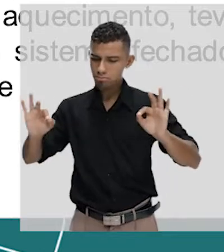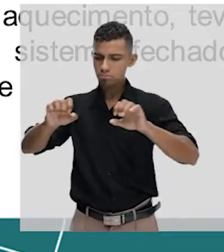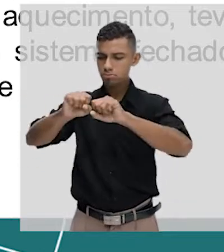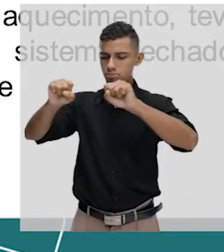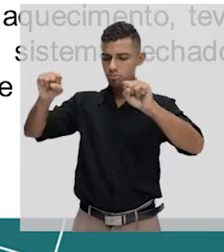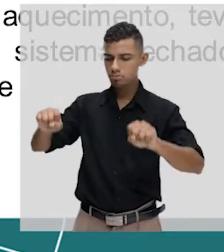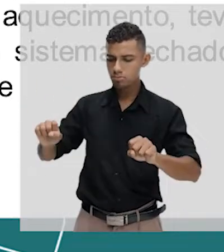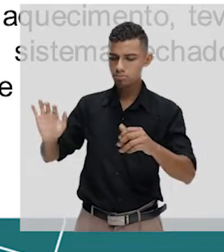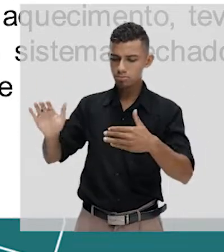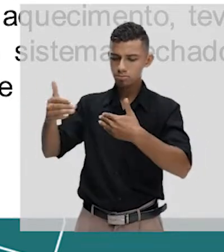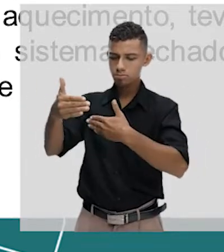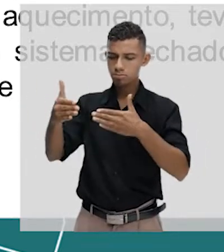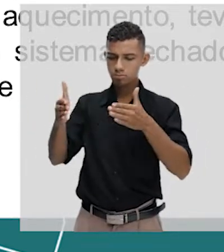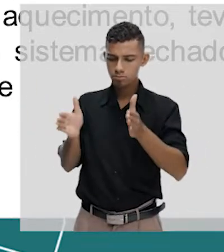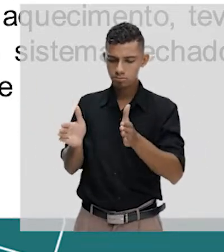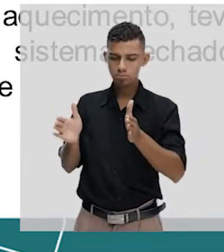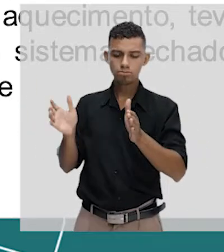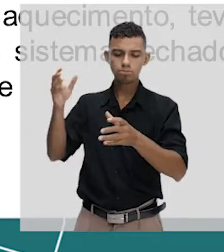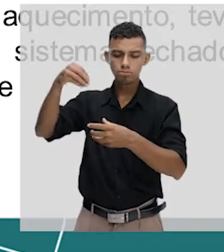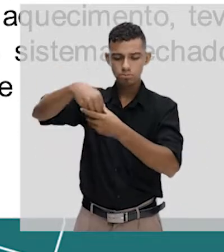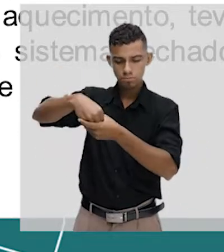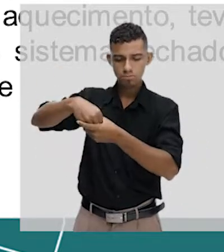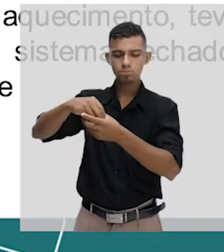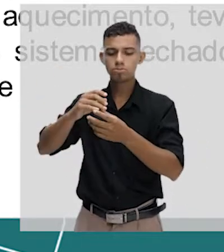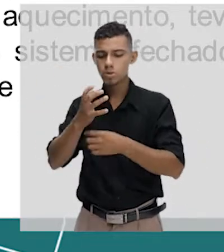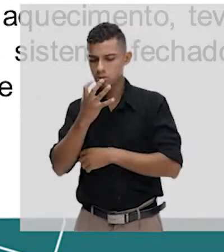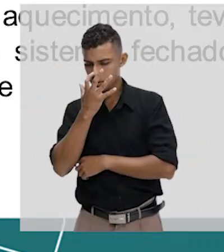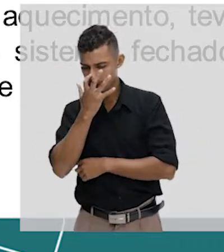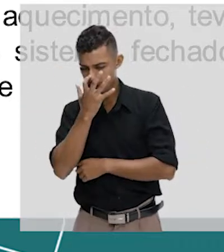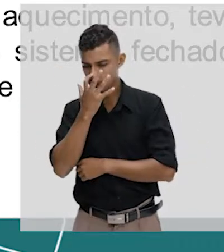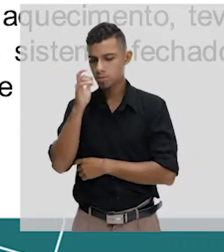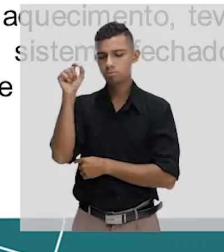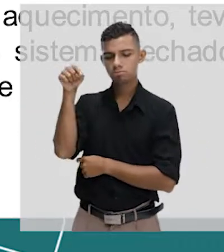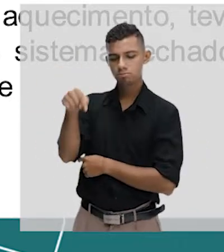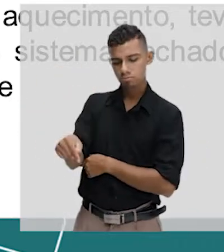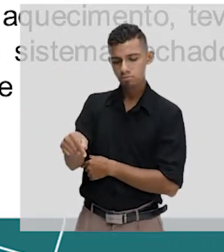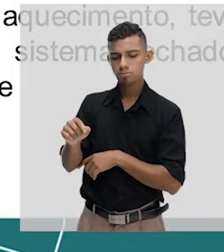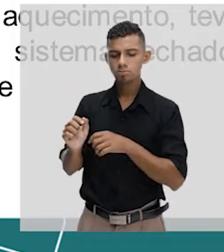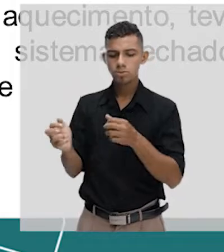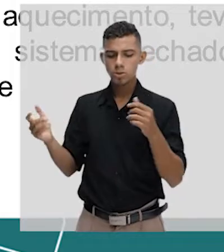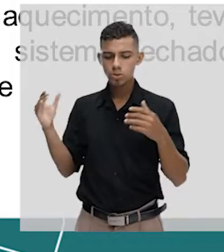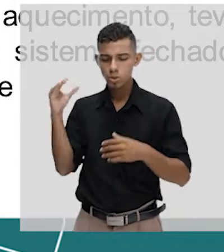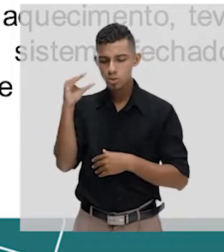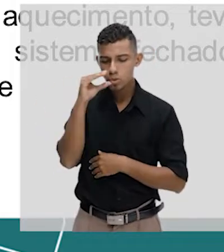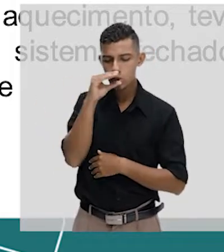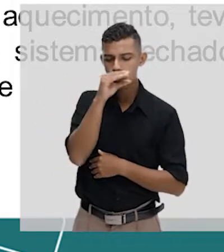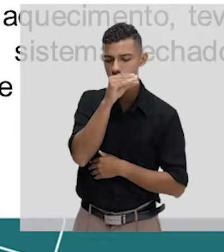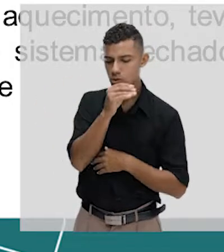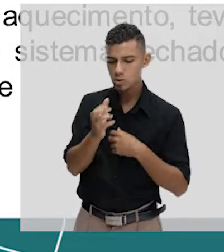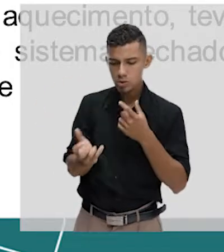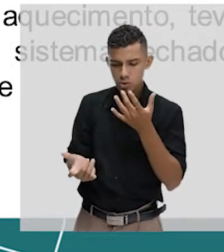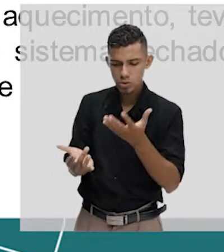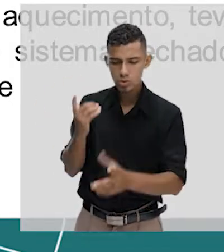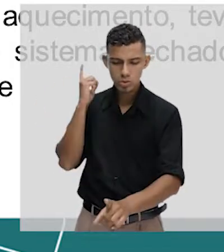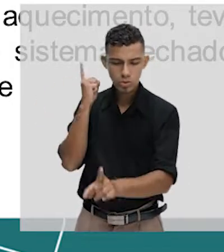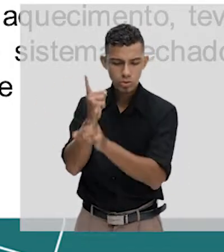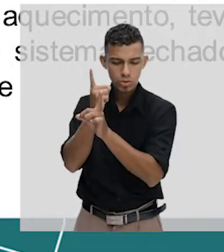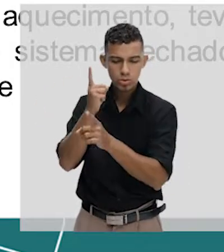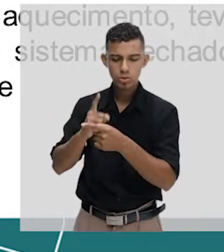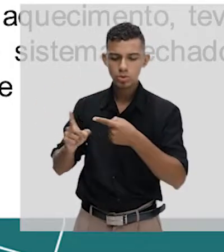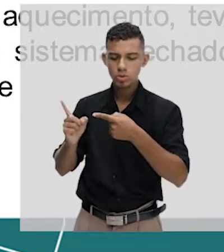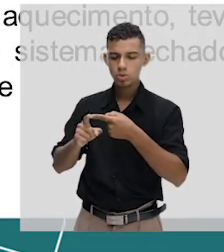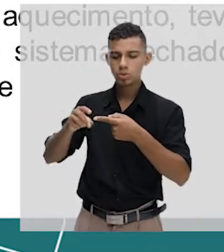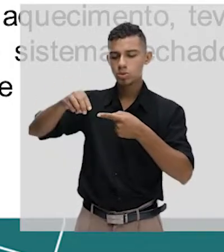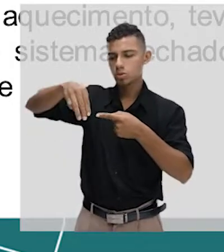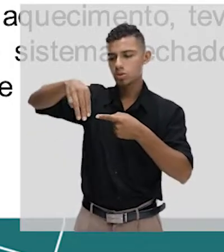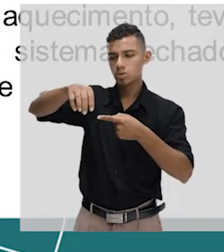fechado. Mediante o aquecimento desse reagente, Lavoisier obteve o mercúrio e o